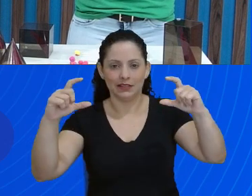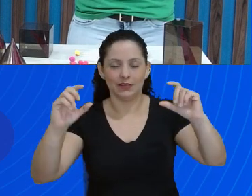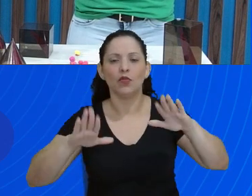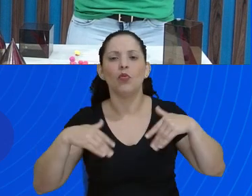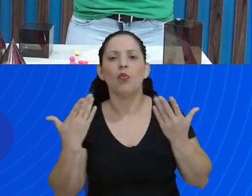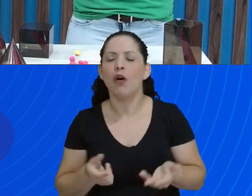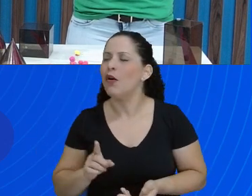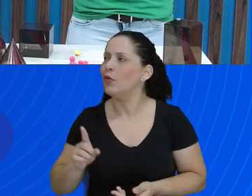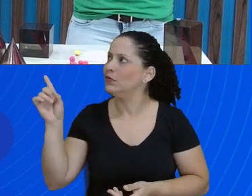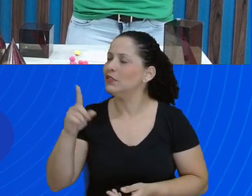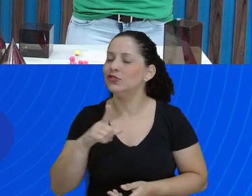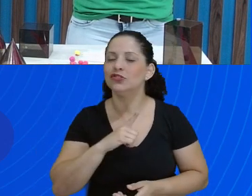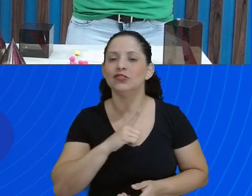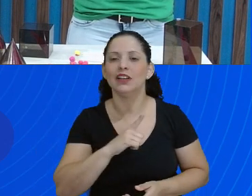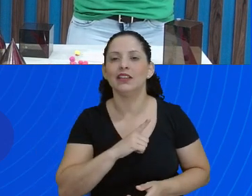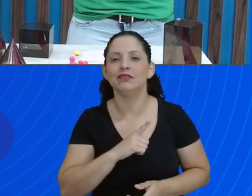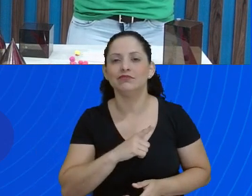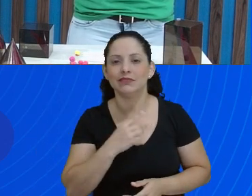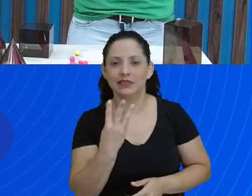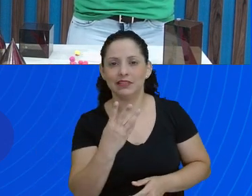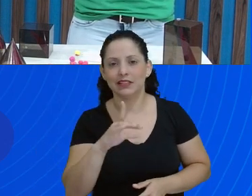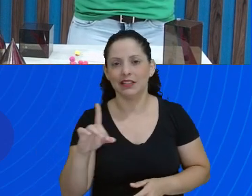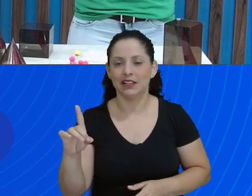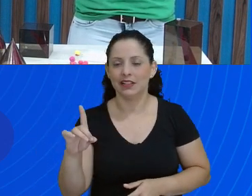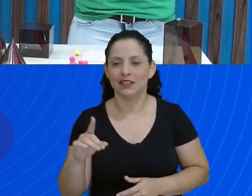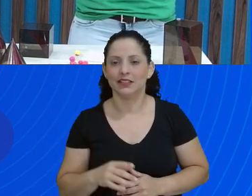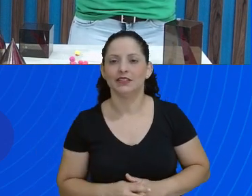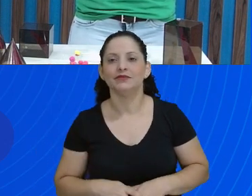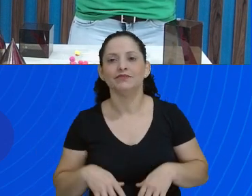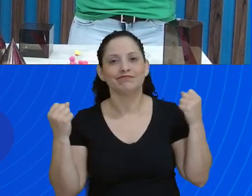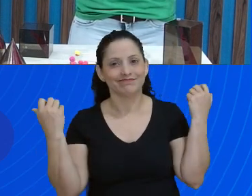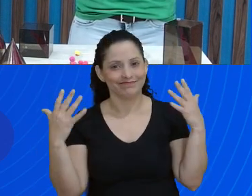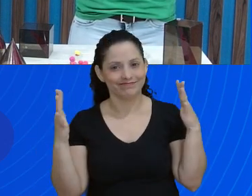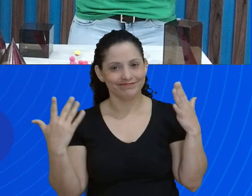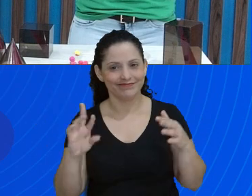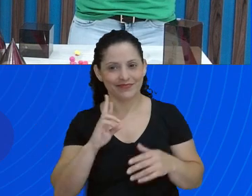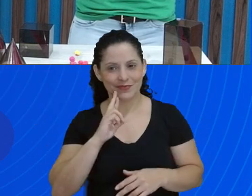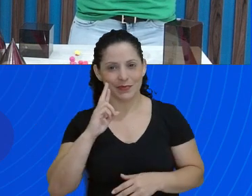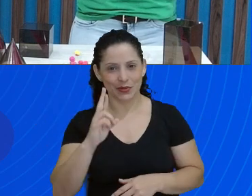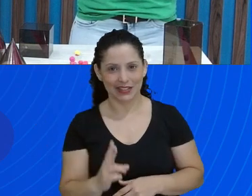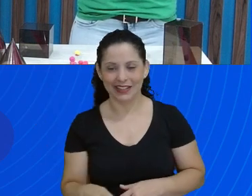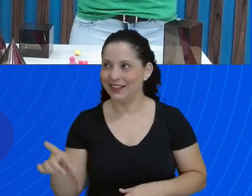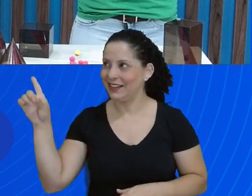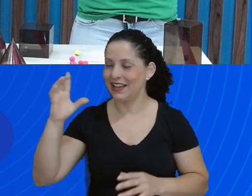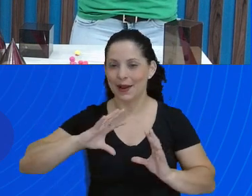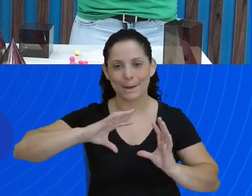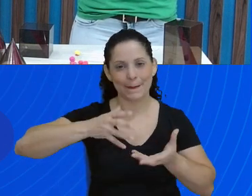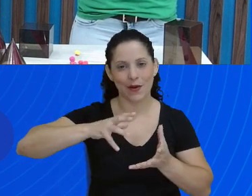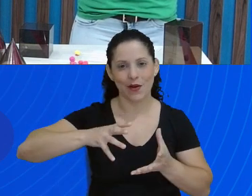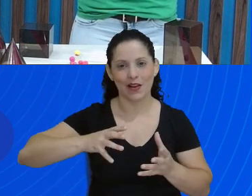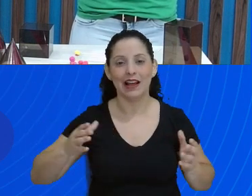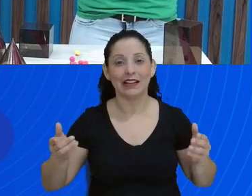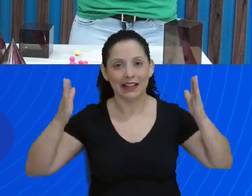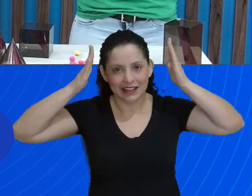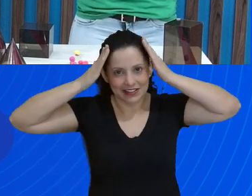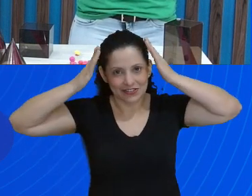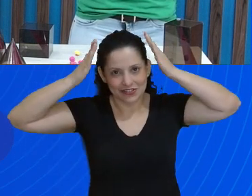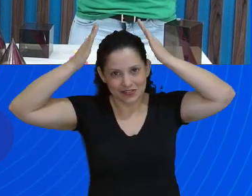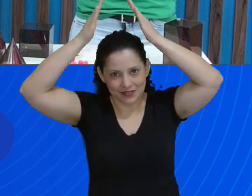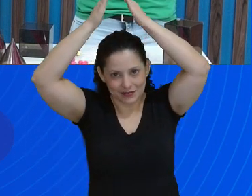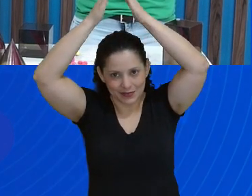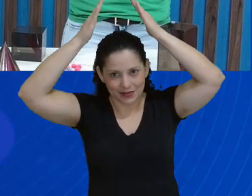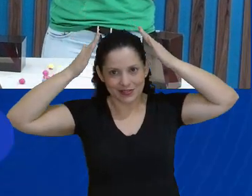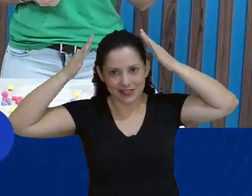largura, altura e volume? Parabéns para quem respondeu. Bola, chapeuzinho de festa,